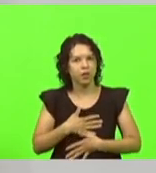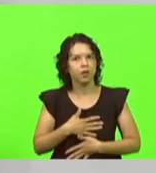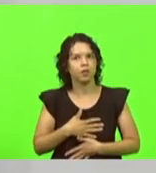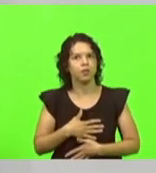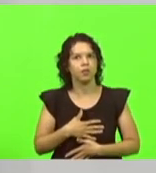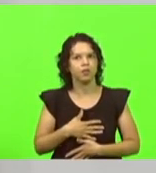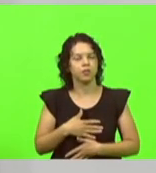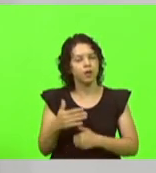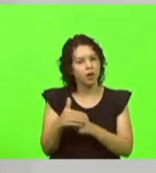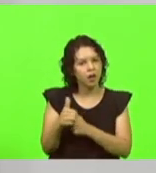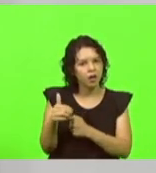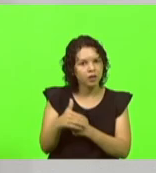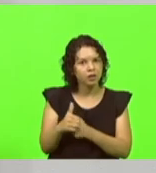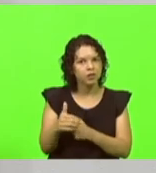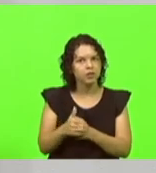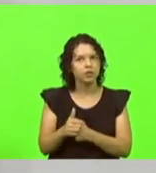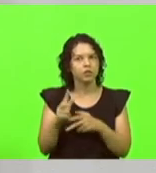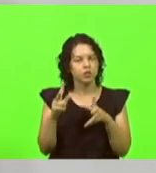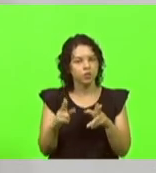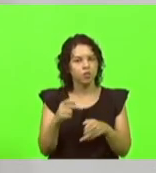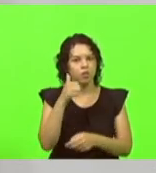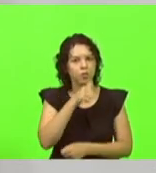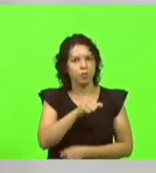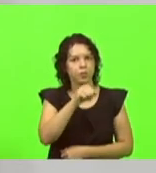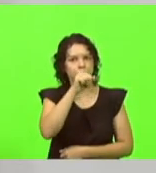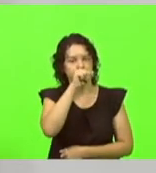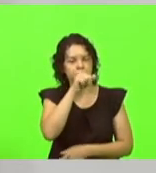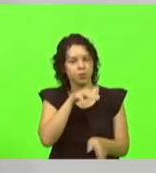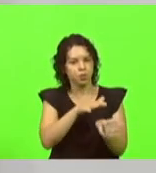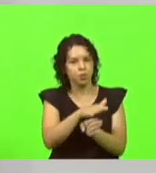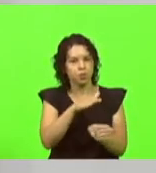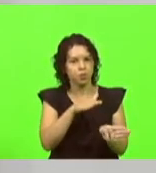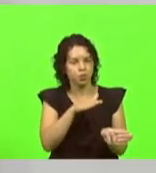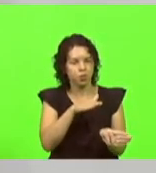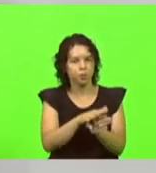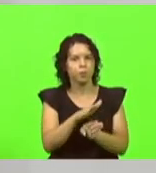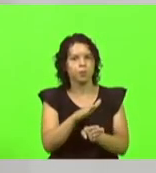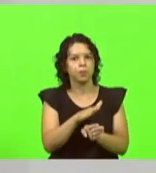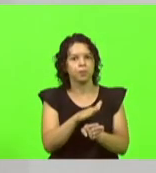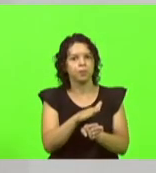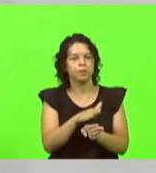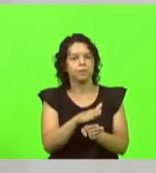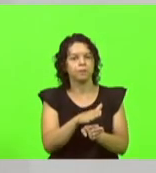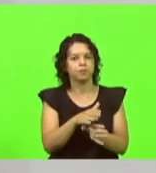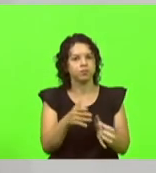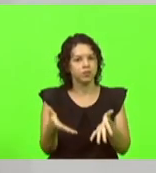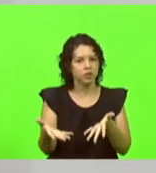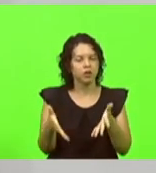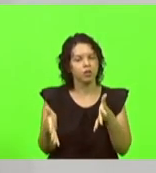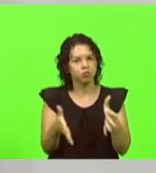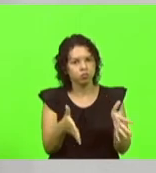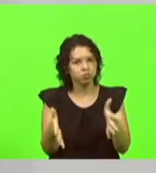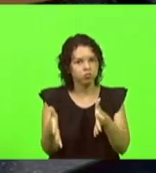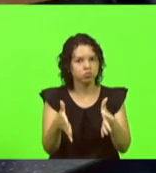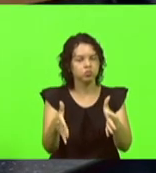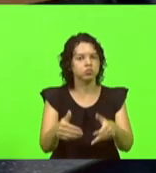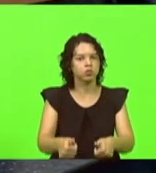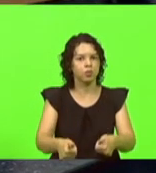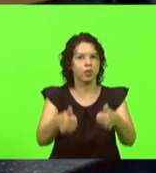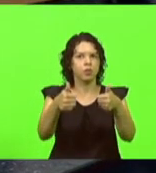carinho de mãe, nos aconselhando e nos procurando nos levar sempre no melhor